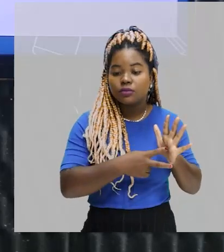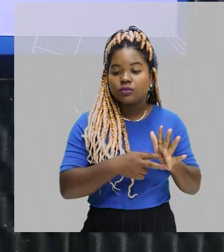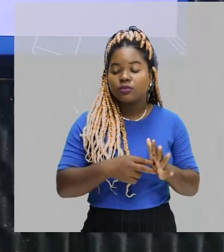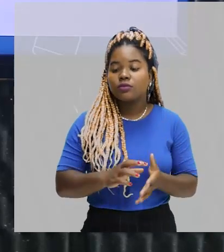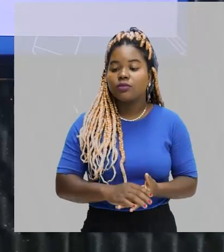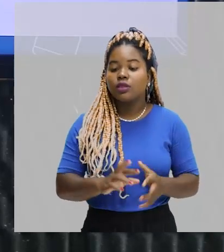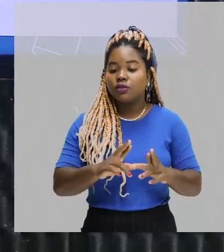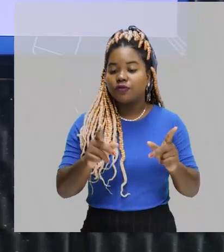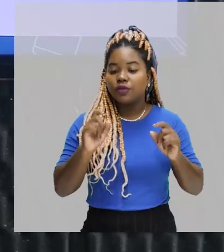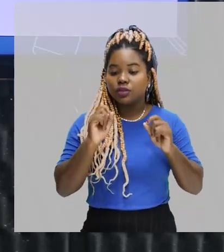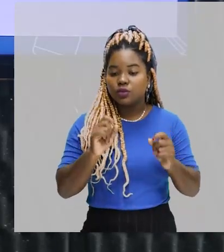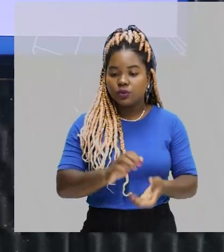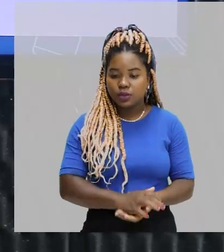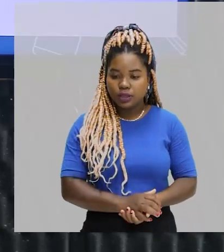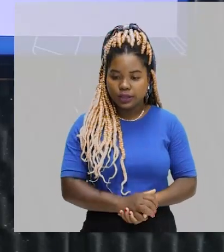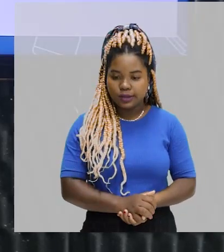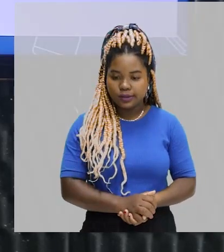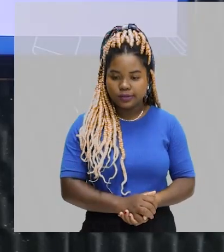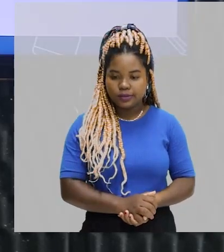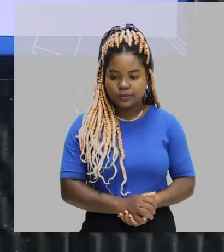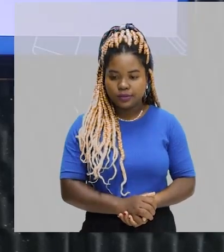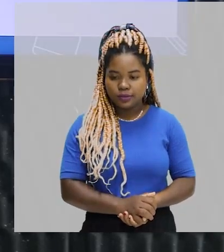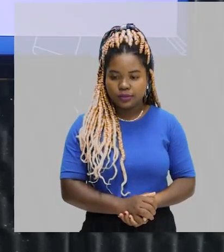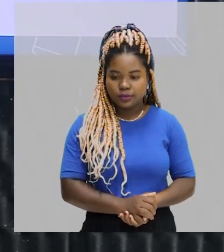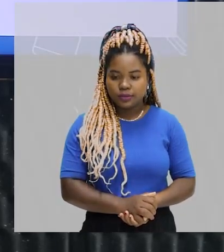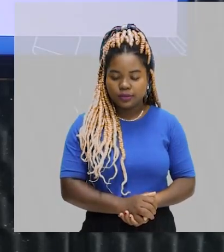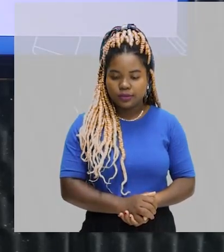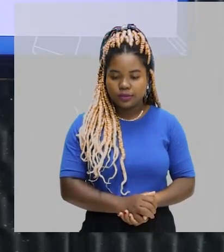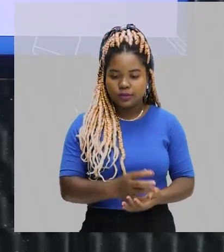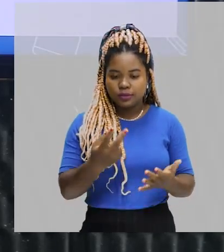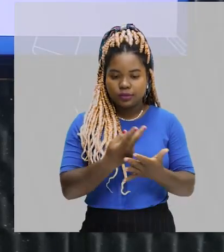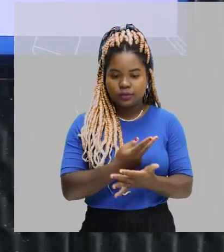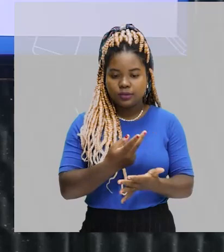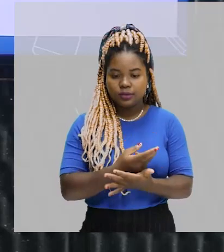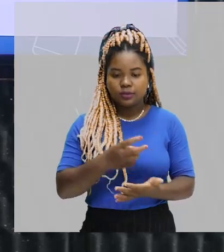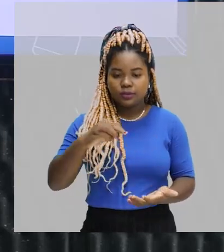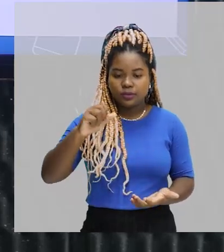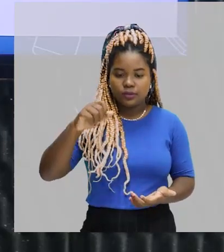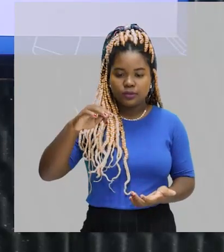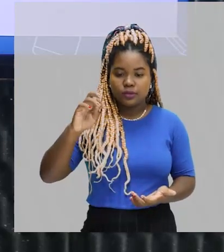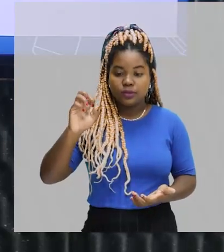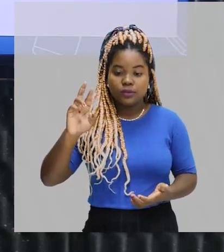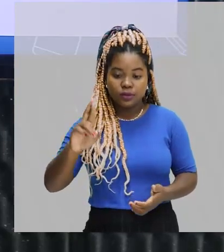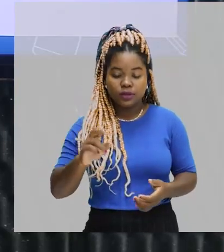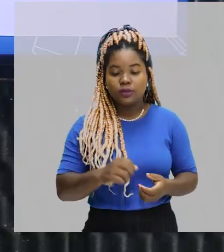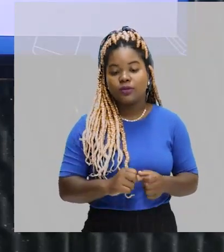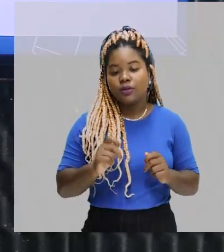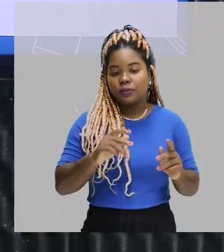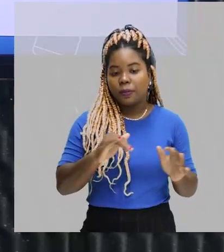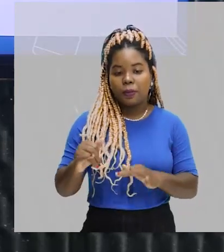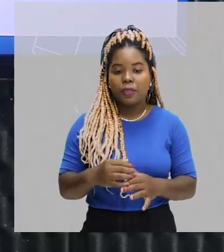aqui, para outra questão, o erro está no manter, repor e intervirem, tá bom?